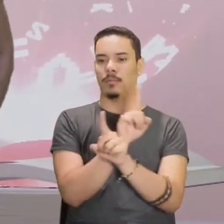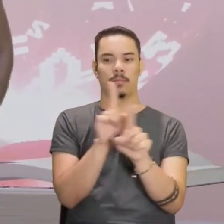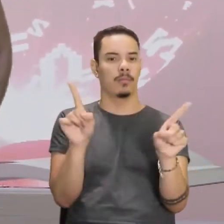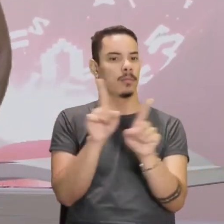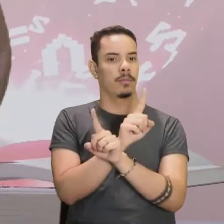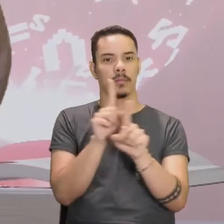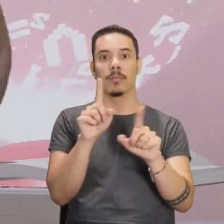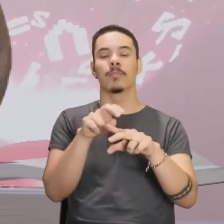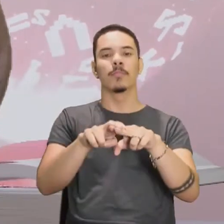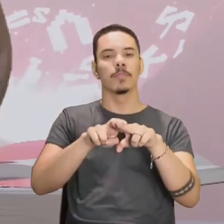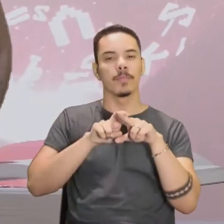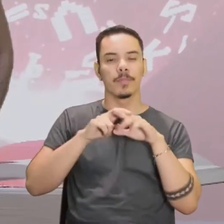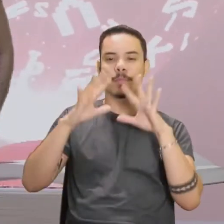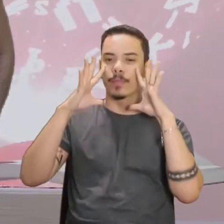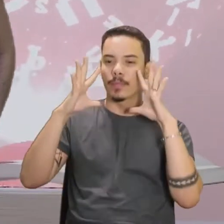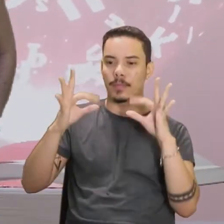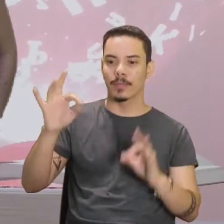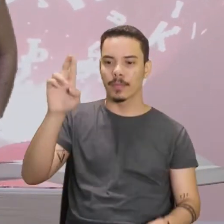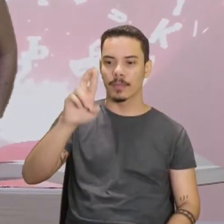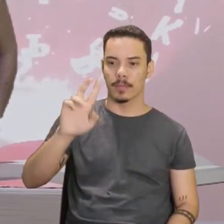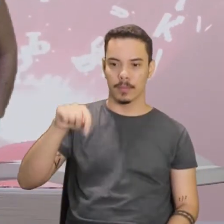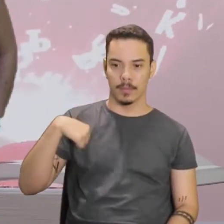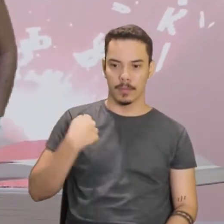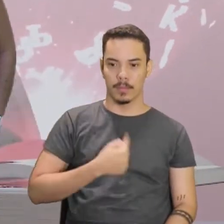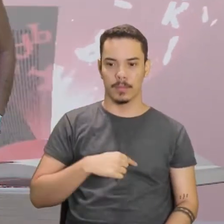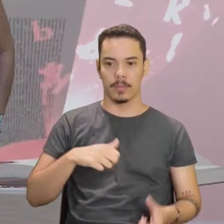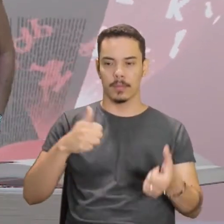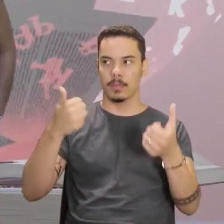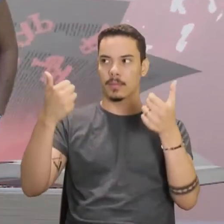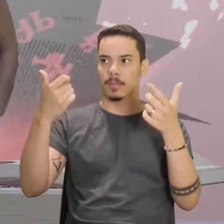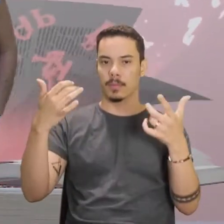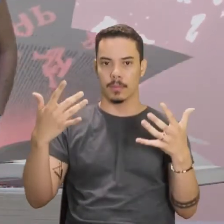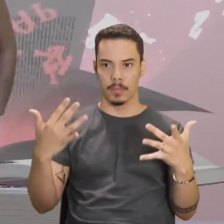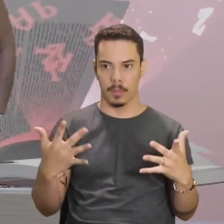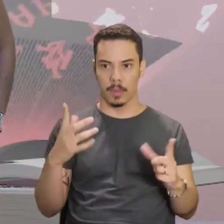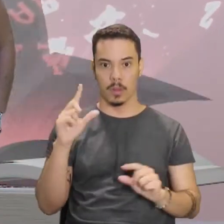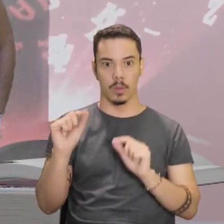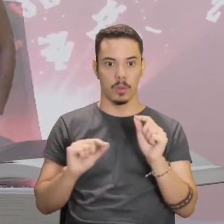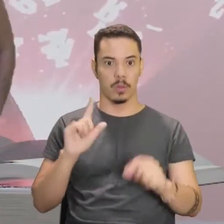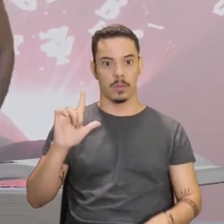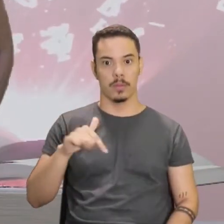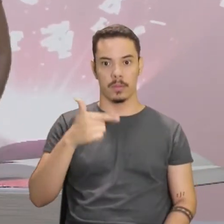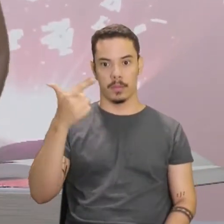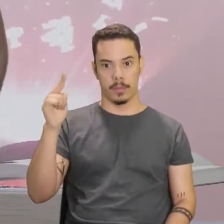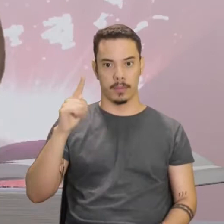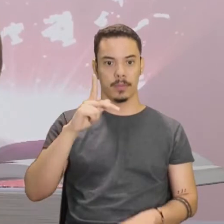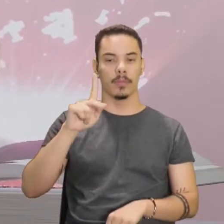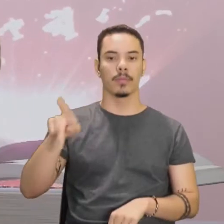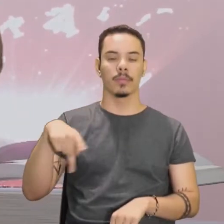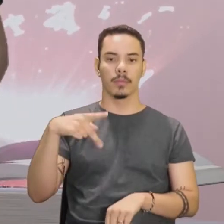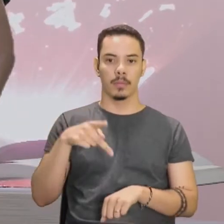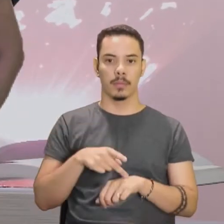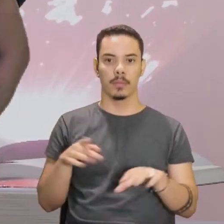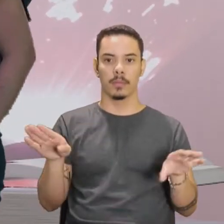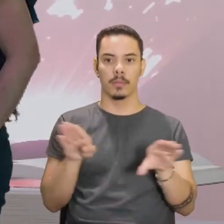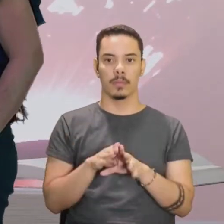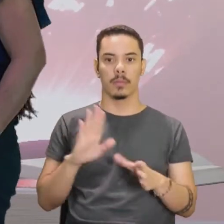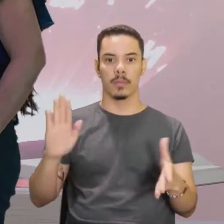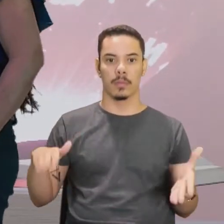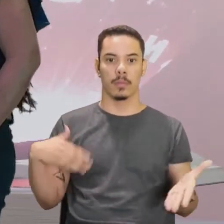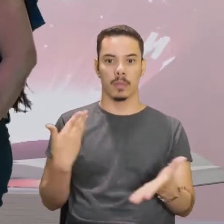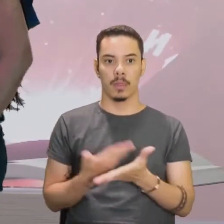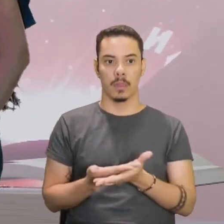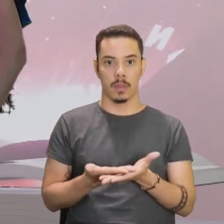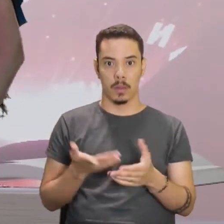não! Então fica de olho, porque agora a gente vai falar direitinho sobre esses outros países. Até no momento registrado